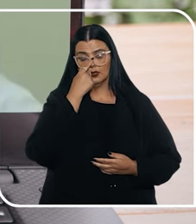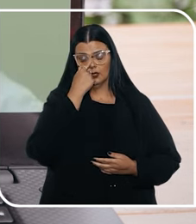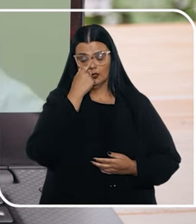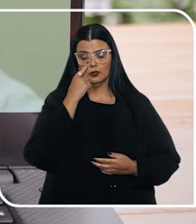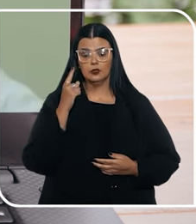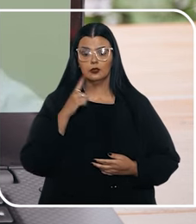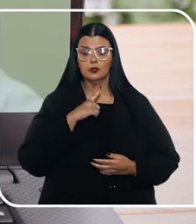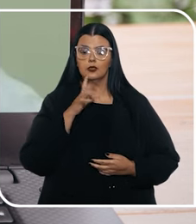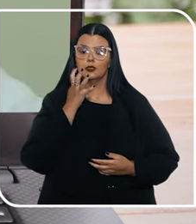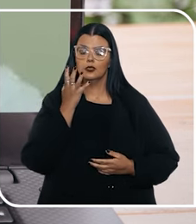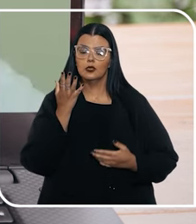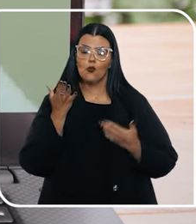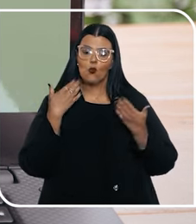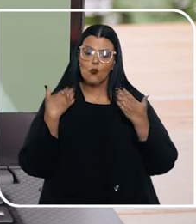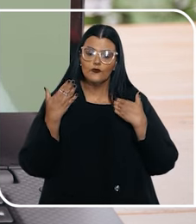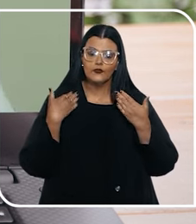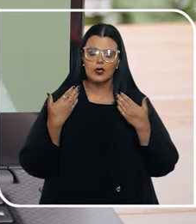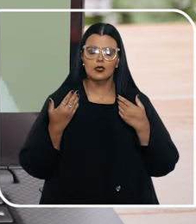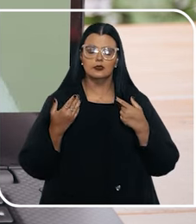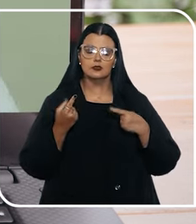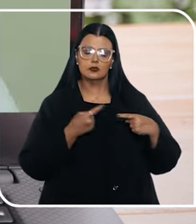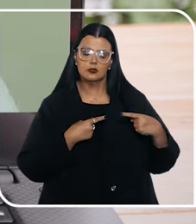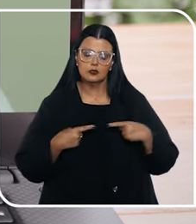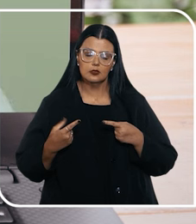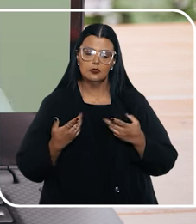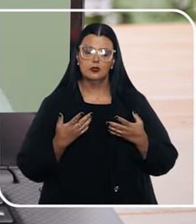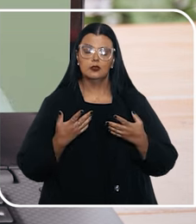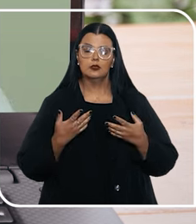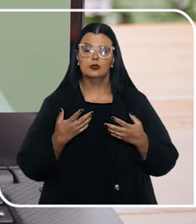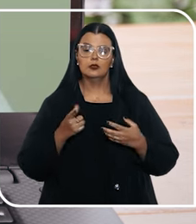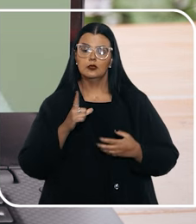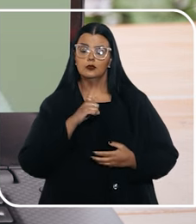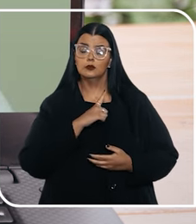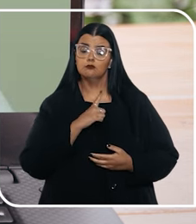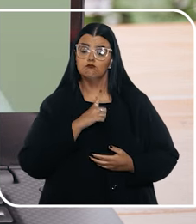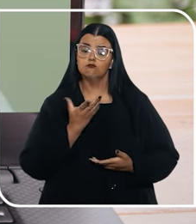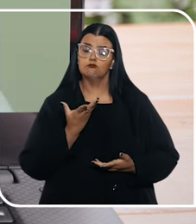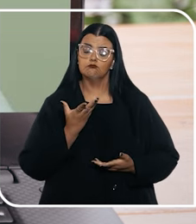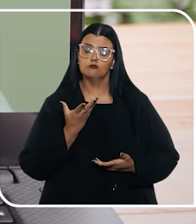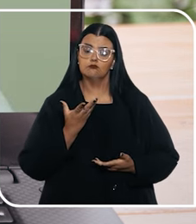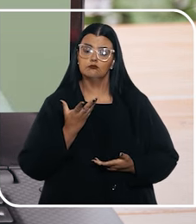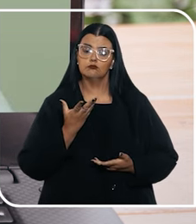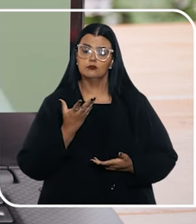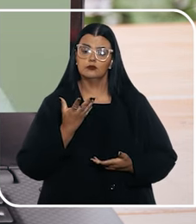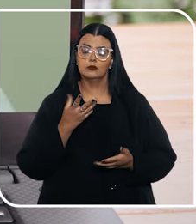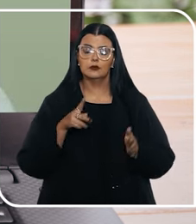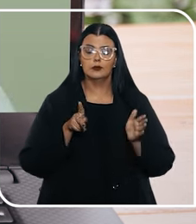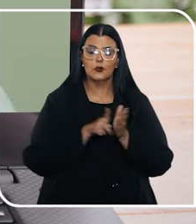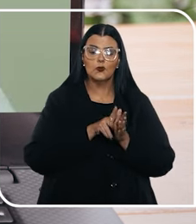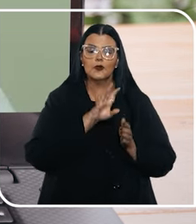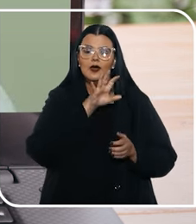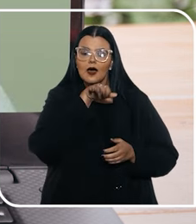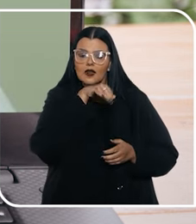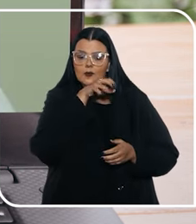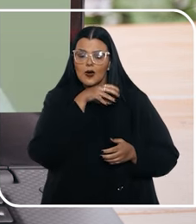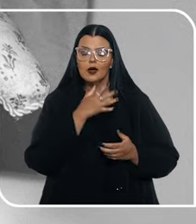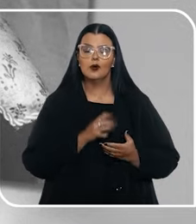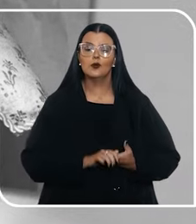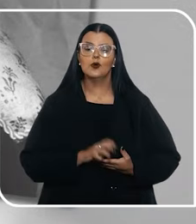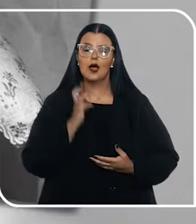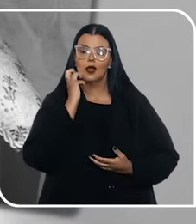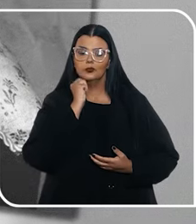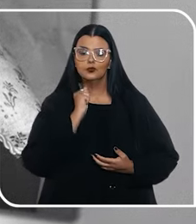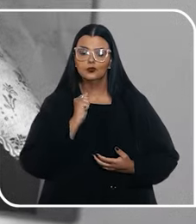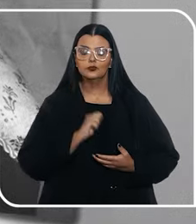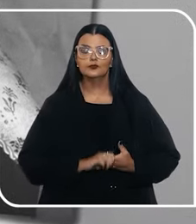surgiu essa conversa entre nós dois de termos aí um petzinho, um